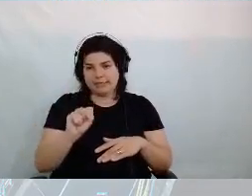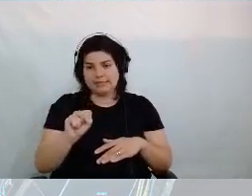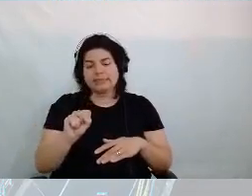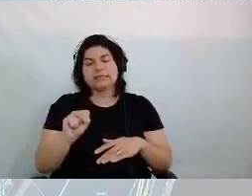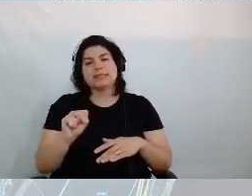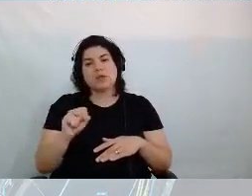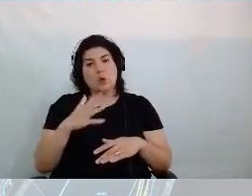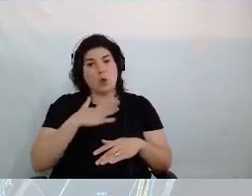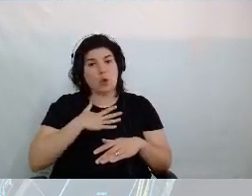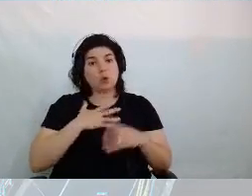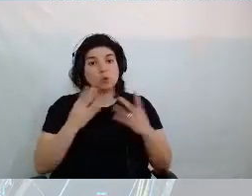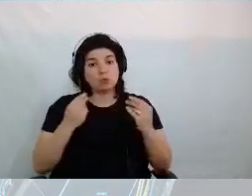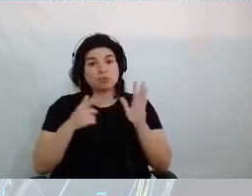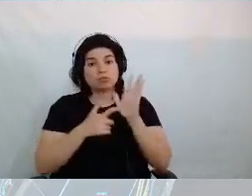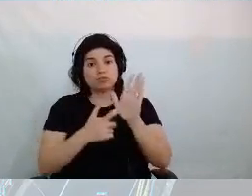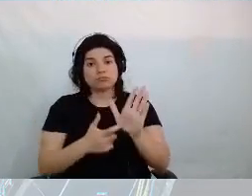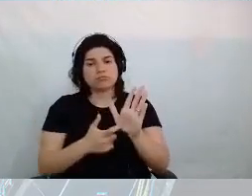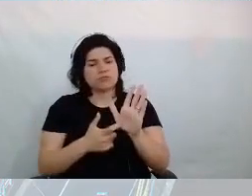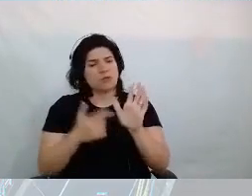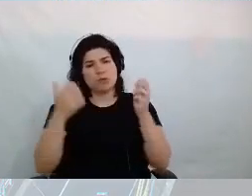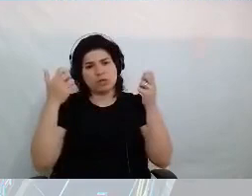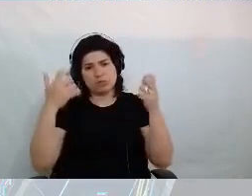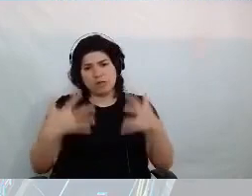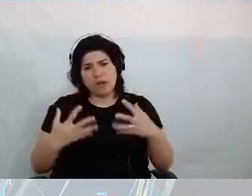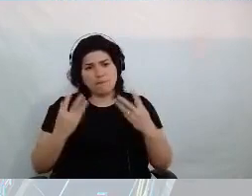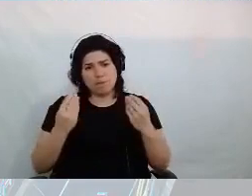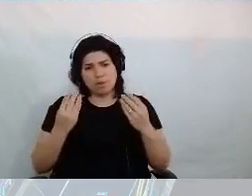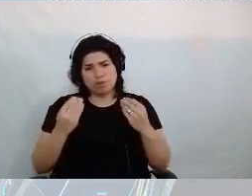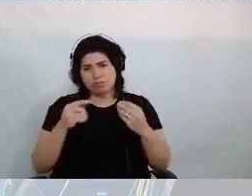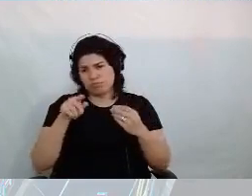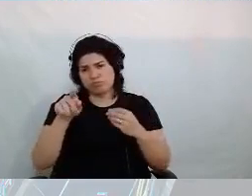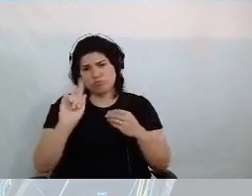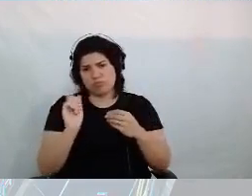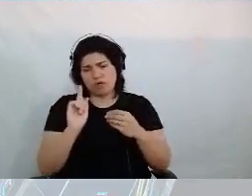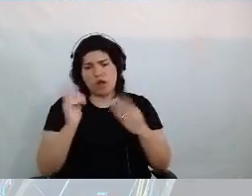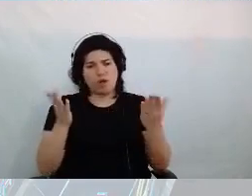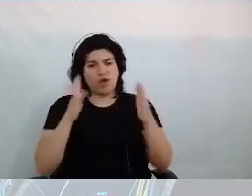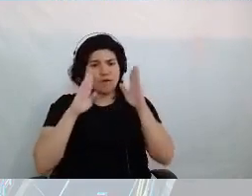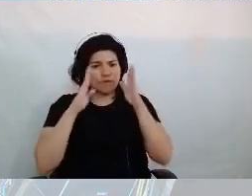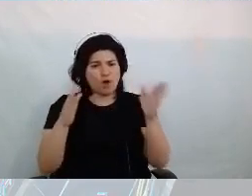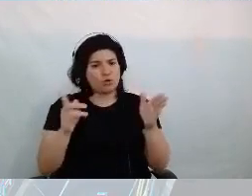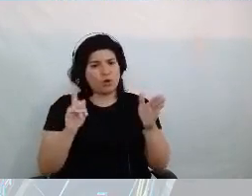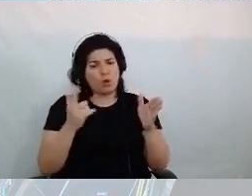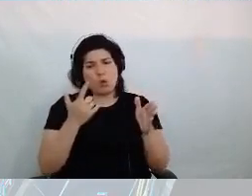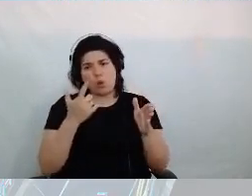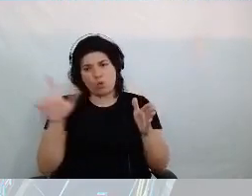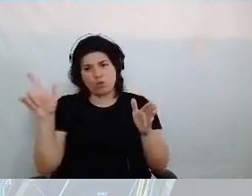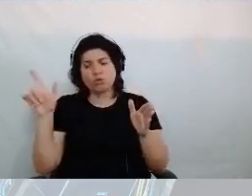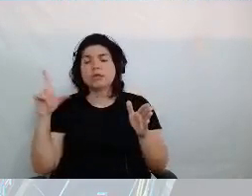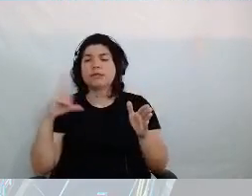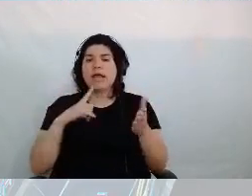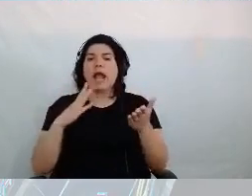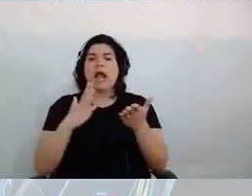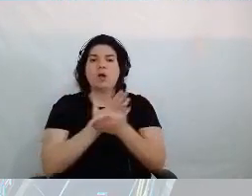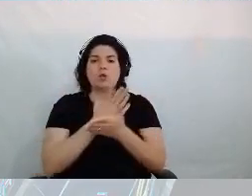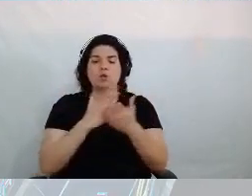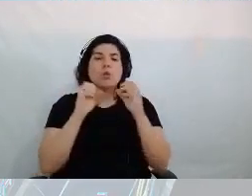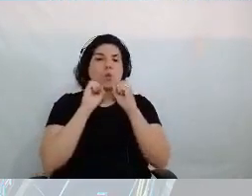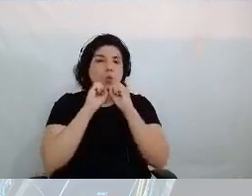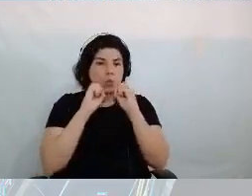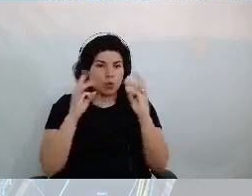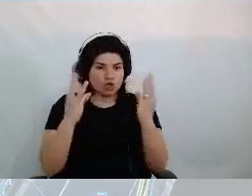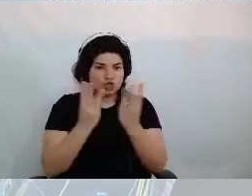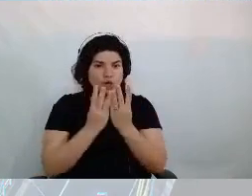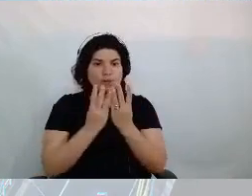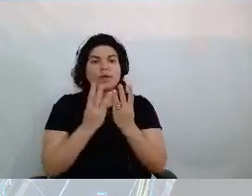mostrar aqui para vocês. Eu não vou explicar muito de JMeter, que não é o foco da palestra. Eu tenho alguns workshops que ficaram